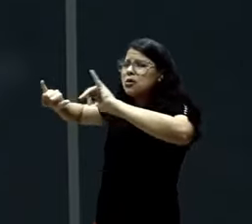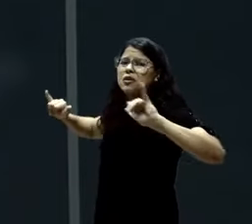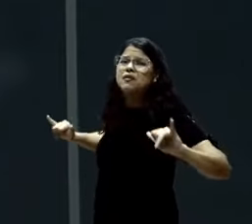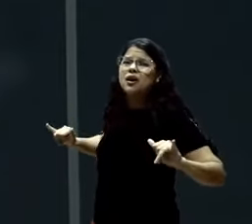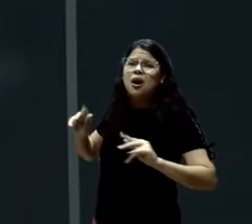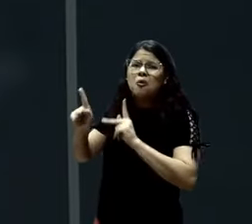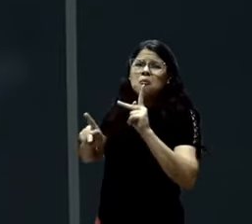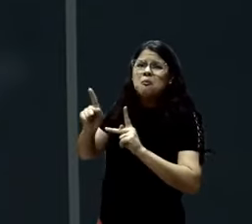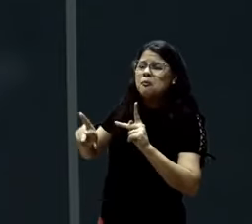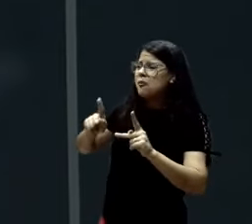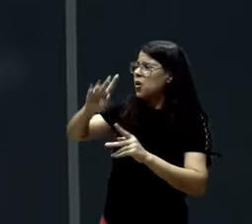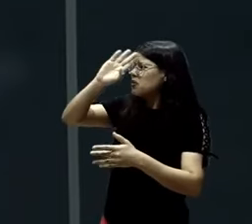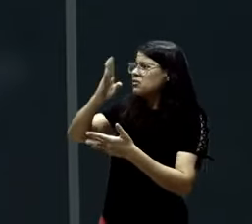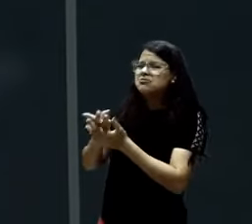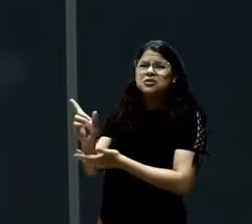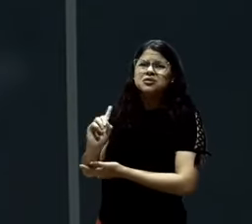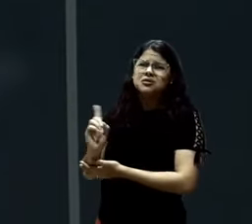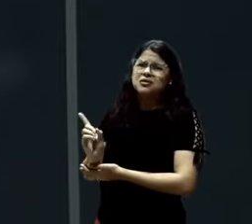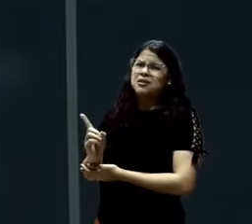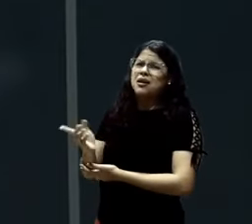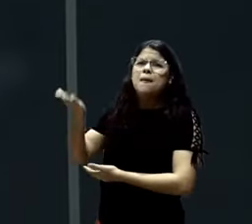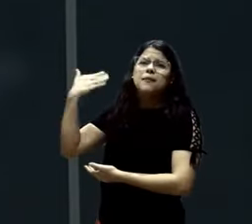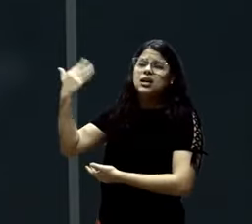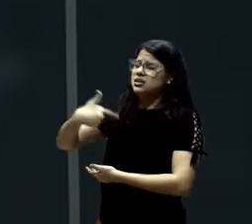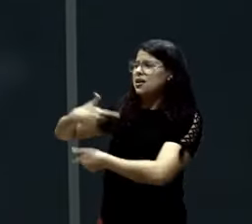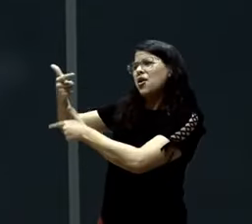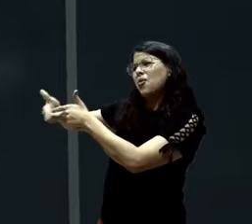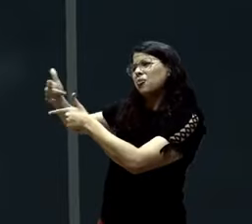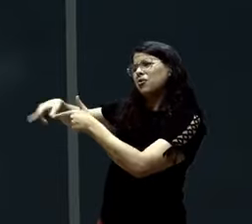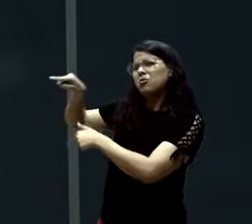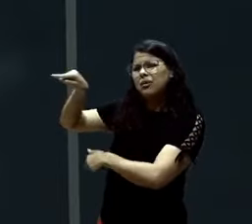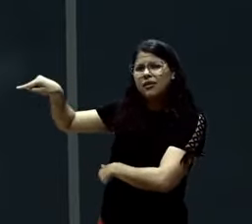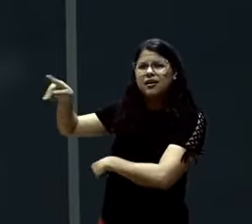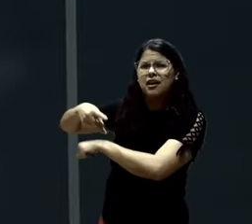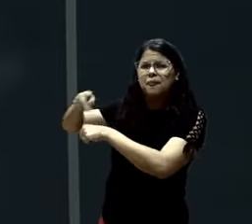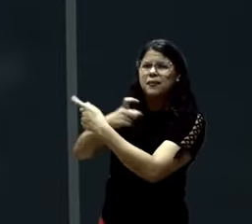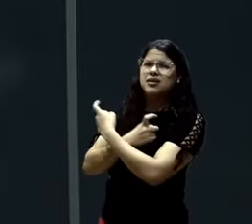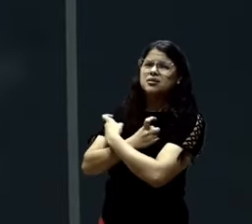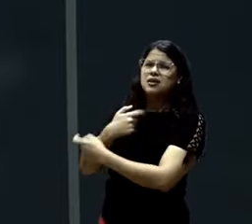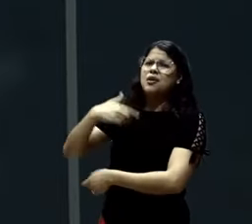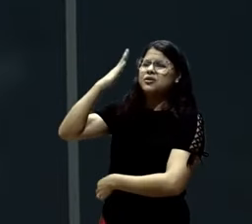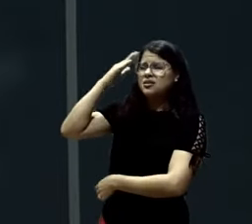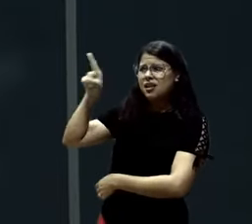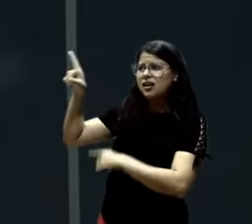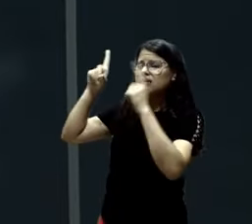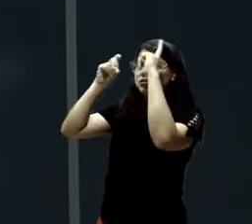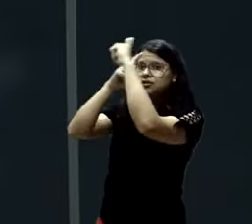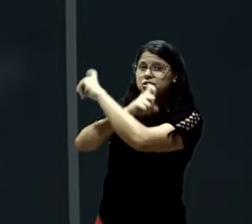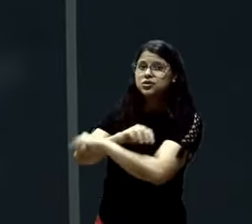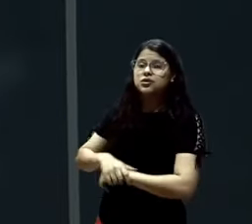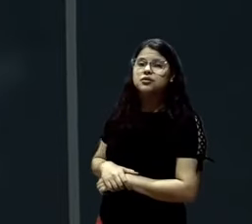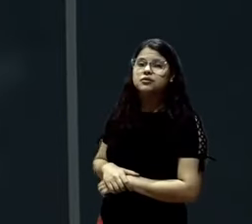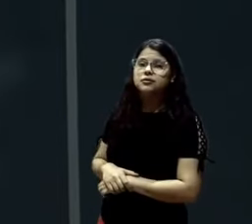acreditar. Eu já tive problema lá. Eu sei como é lá. Deus fala o seguinte: quando te perguntar